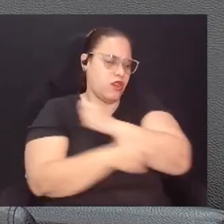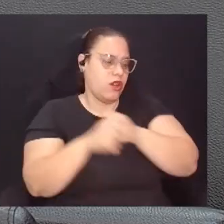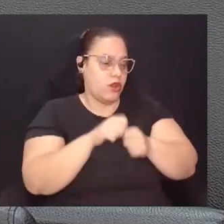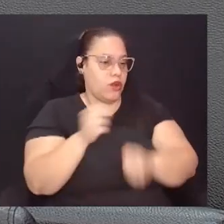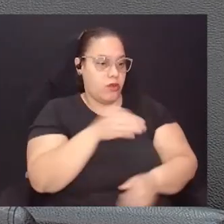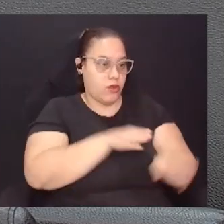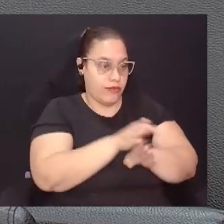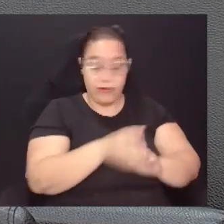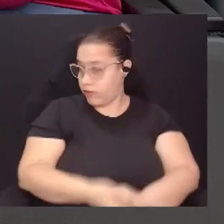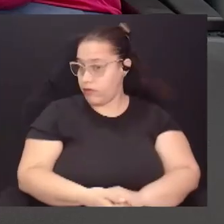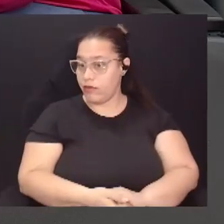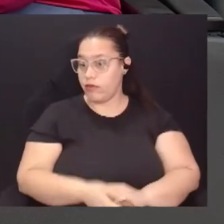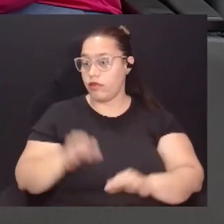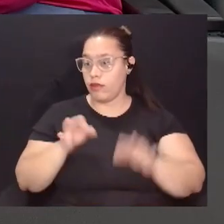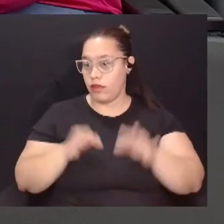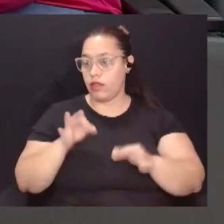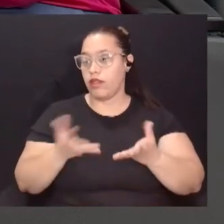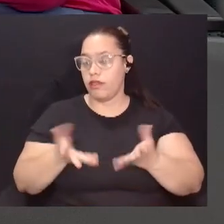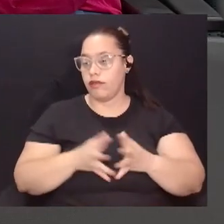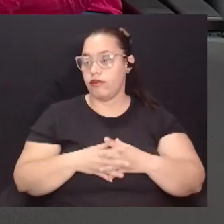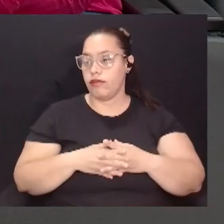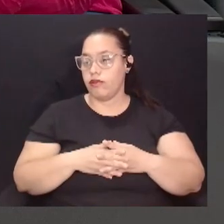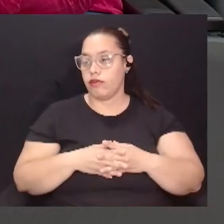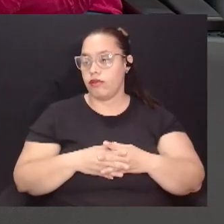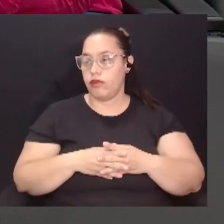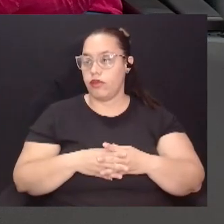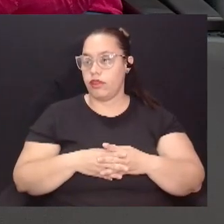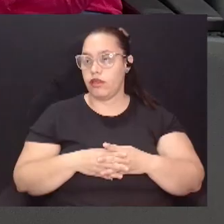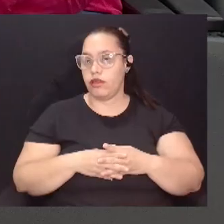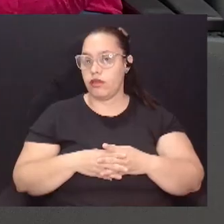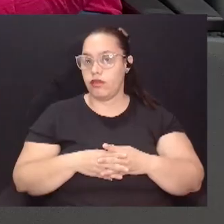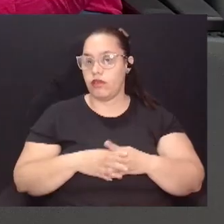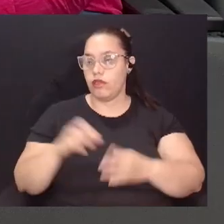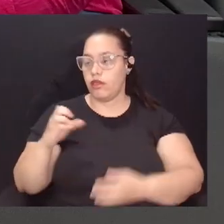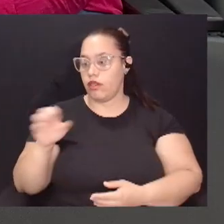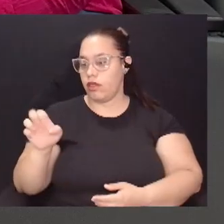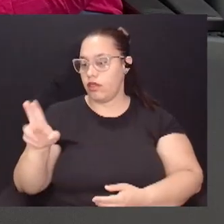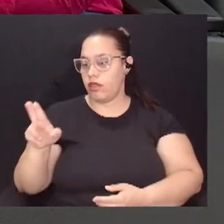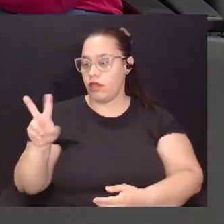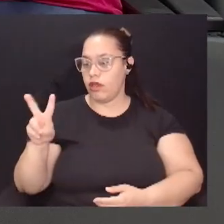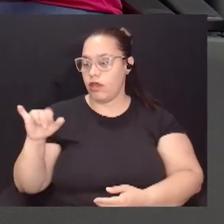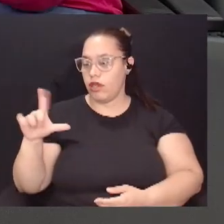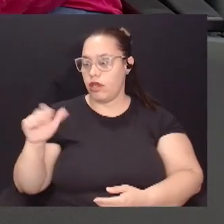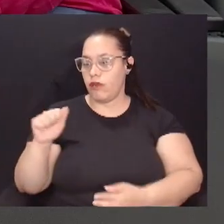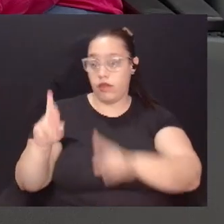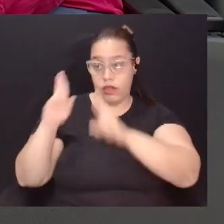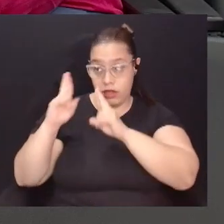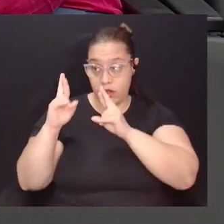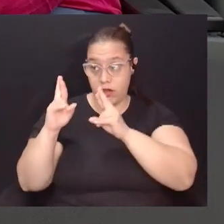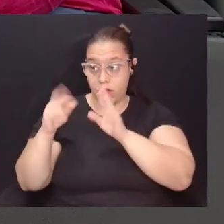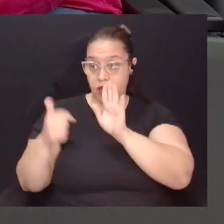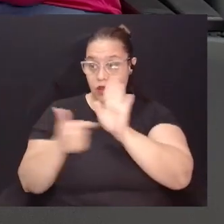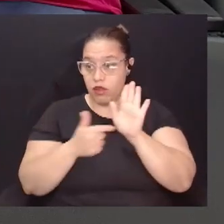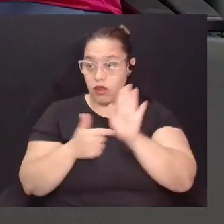feito a gente faz uma nova indicação. E justamente falando isso, é sobre a questão do CEL, do Vila Esperança, né, que é um espaço